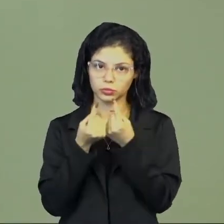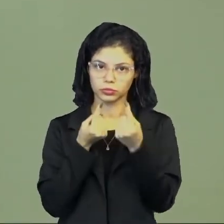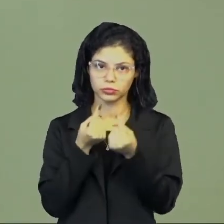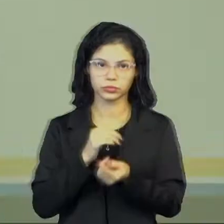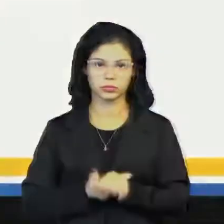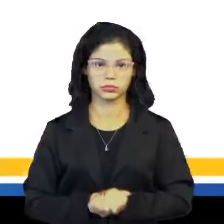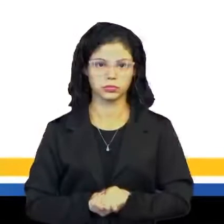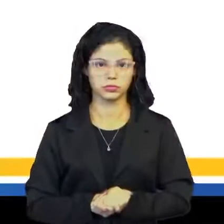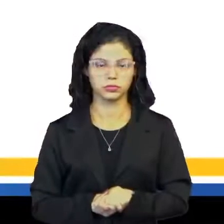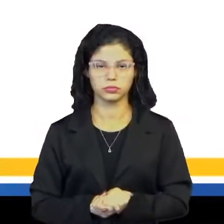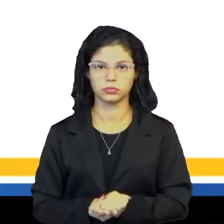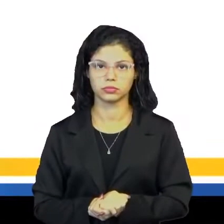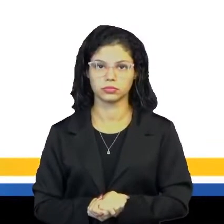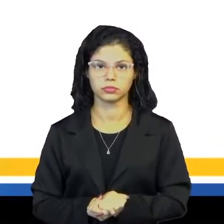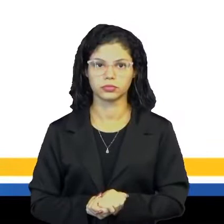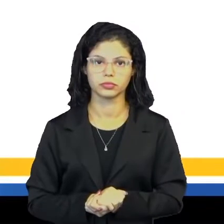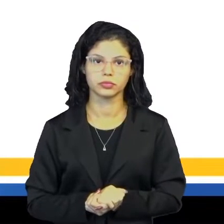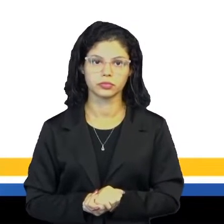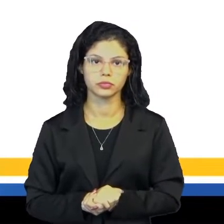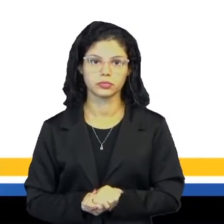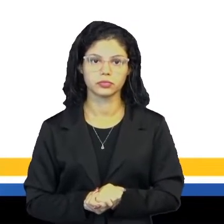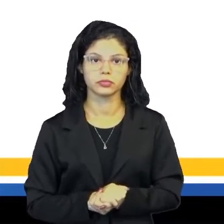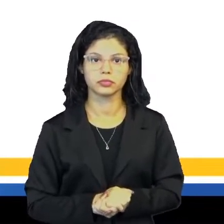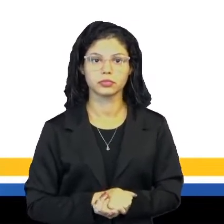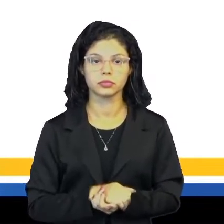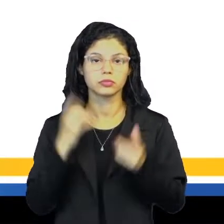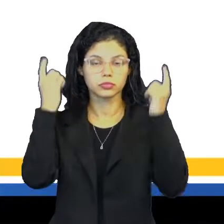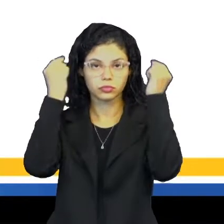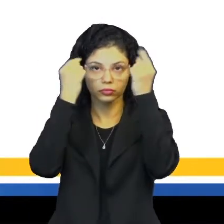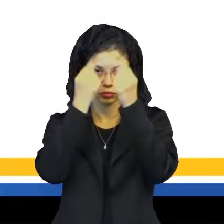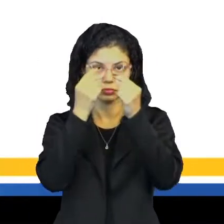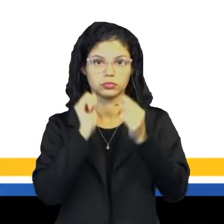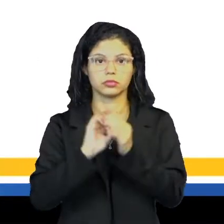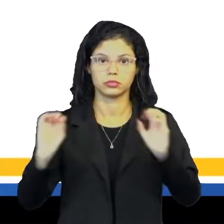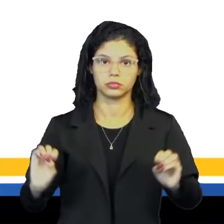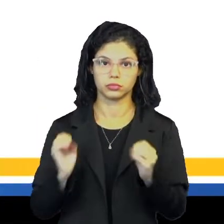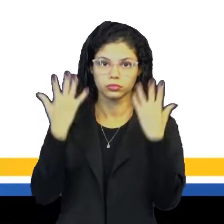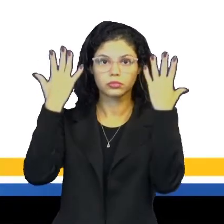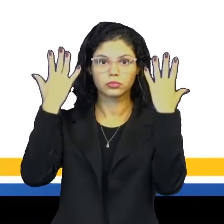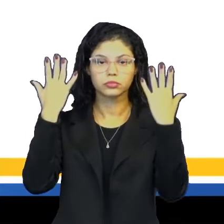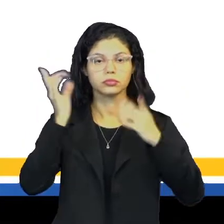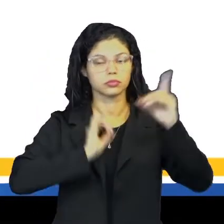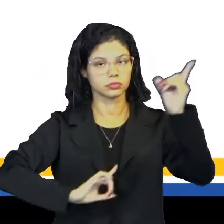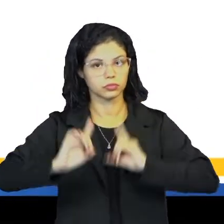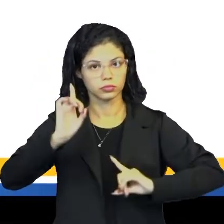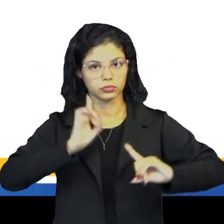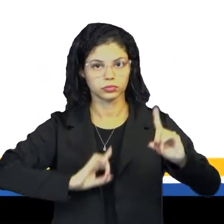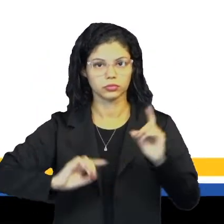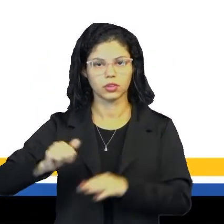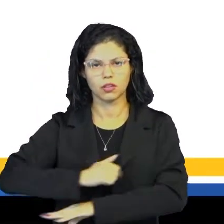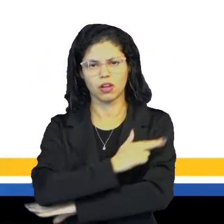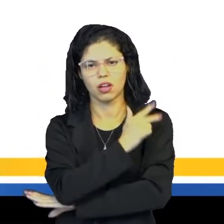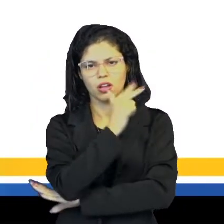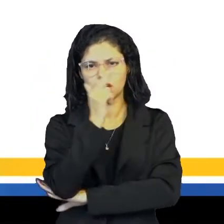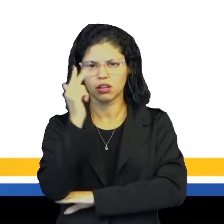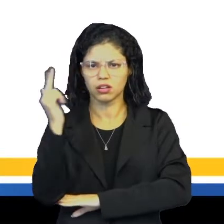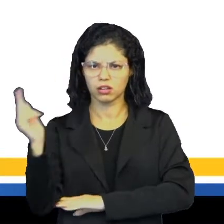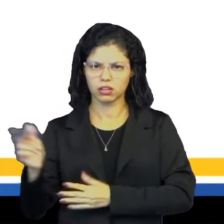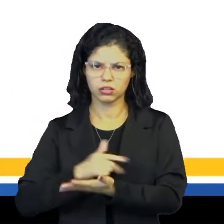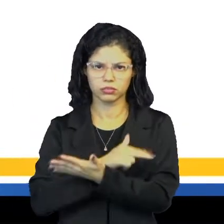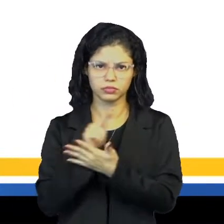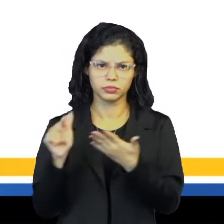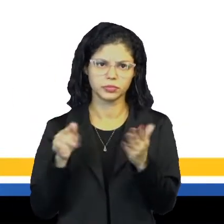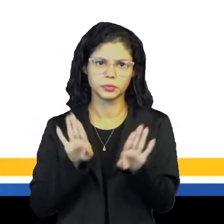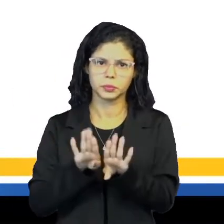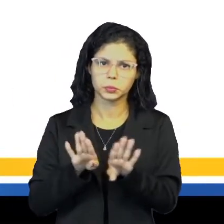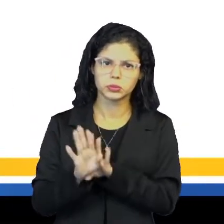comunicação, beleza? Na Grécia, as celebrações ao deus Dionísio duravam vários dias